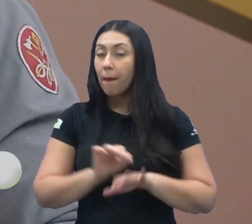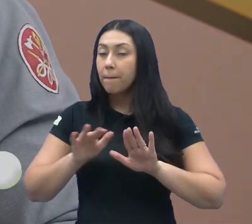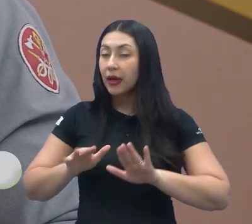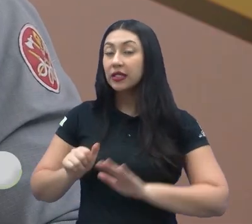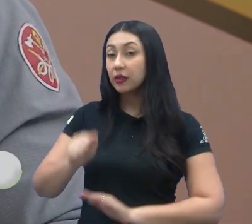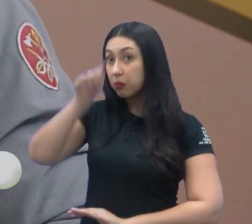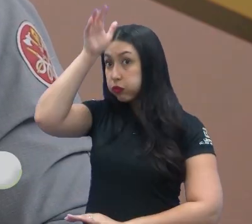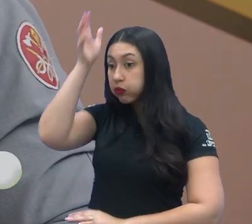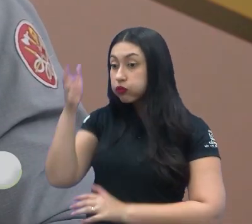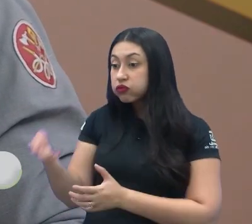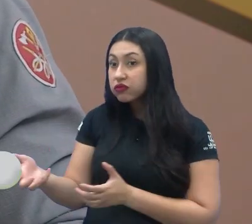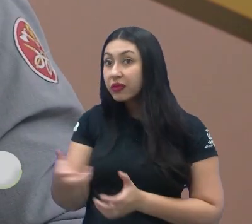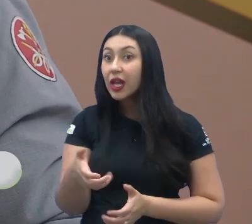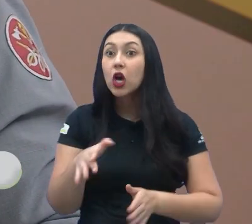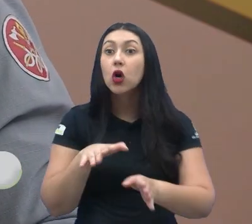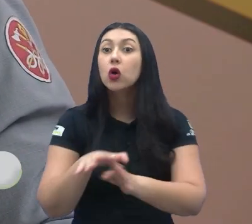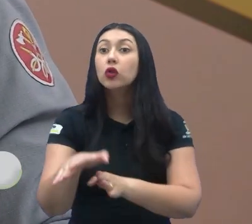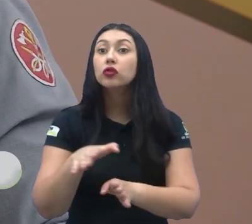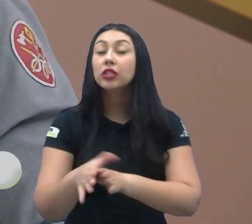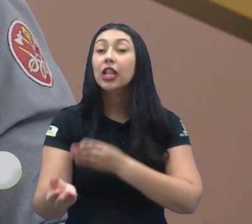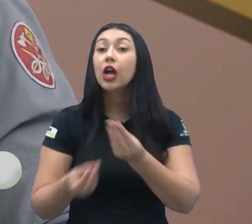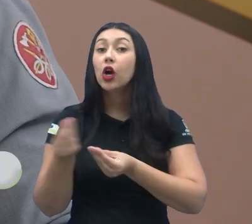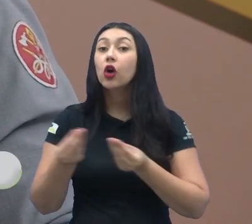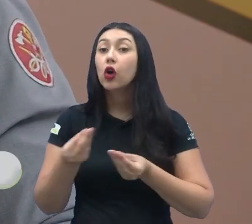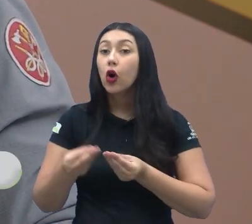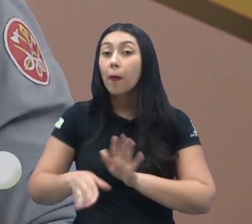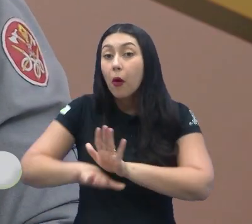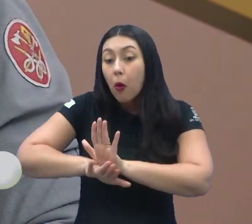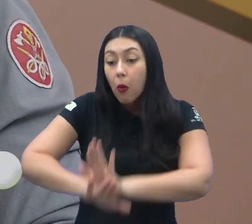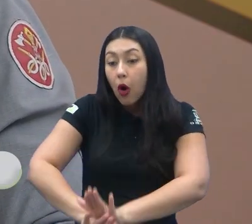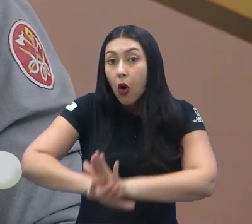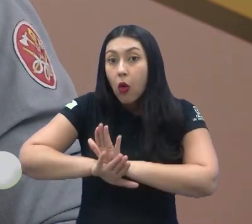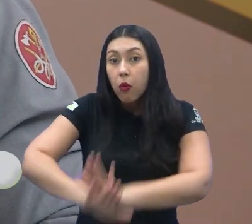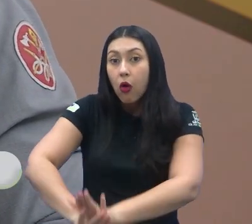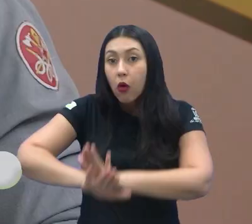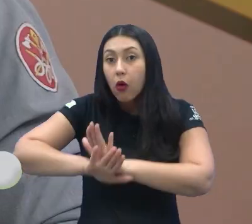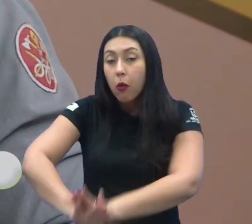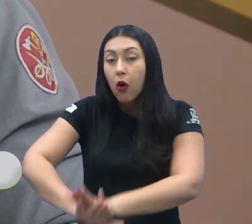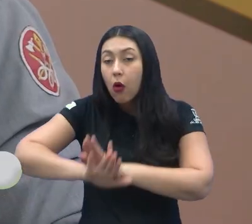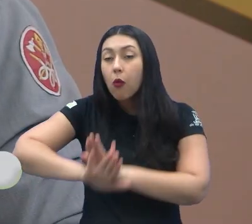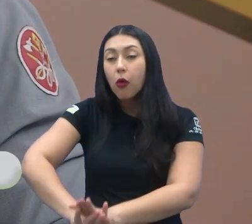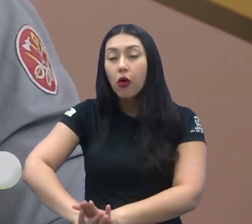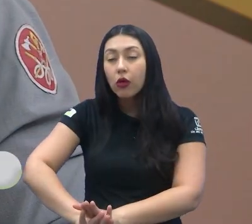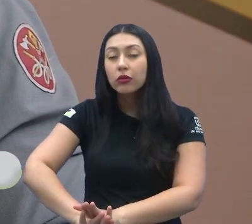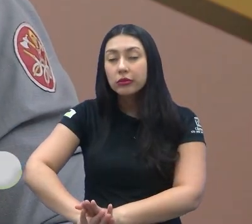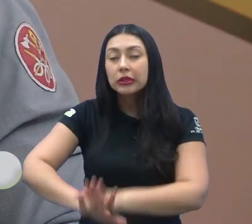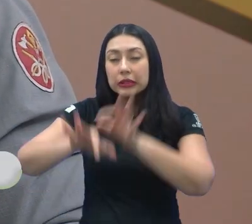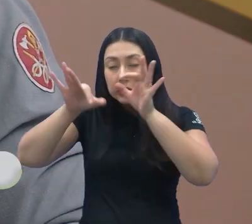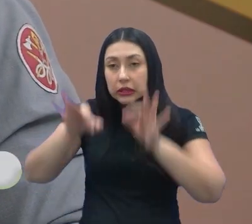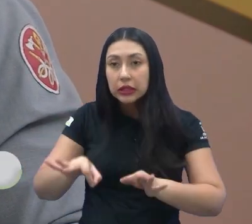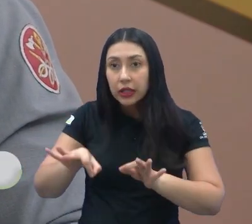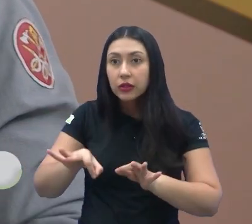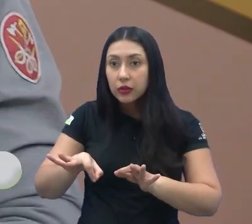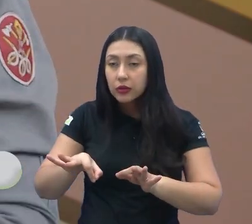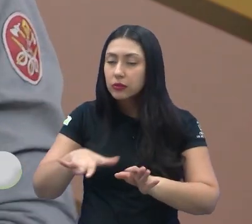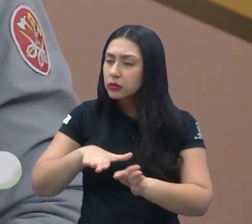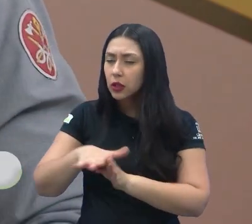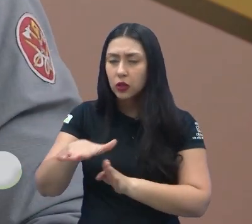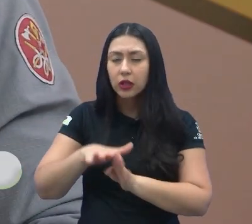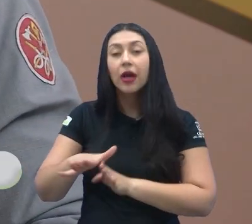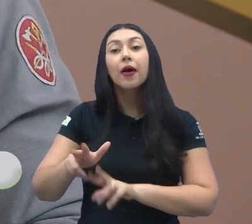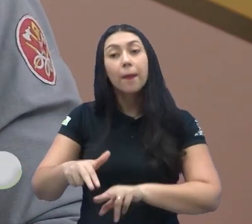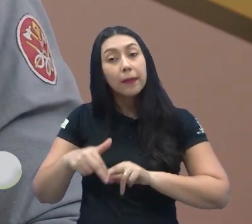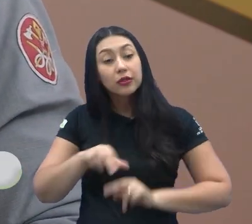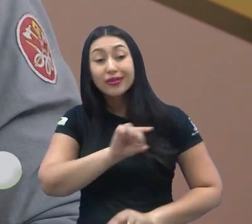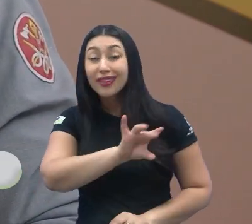maneira correta de fazer o RCP, né, que é a ressuscitação cardiopulmonar, então fazer a movimentação correta, tudo da orientação. Por isso que cada caso é